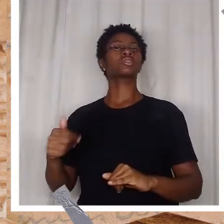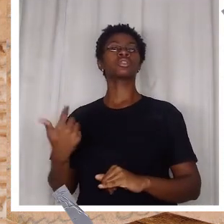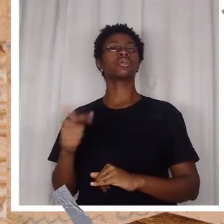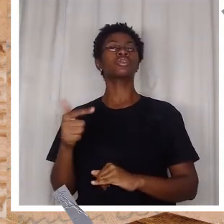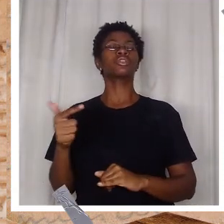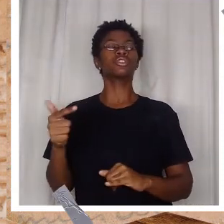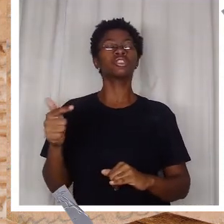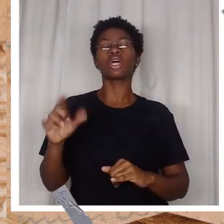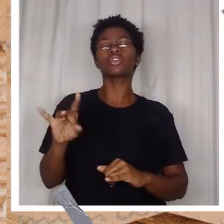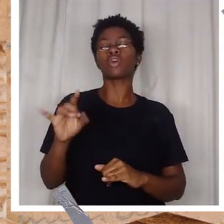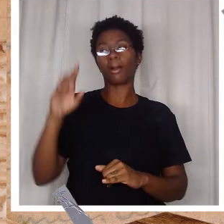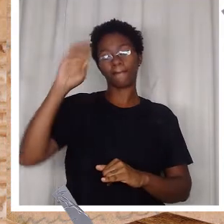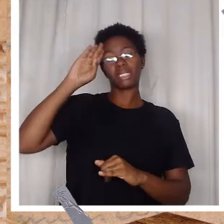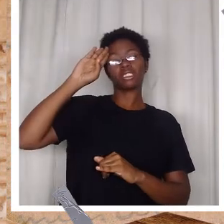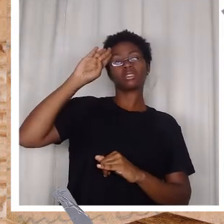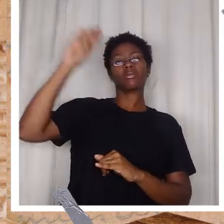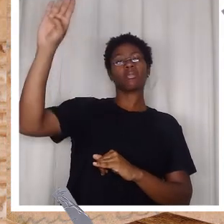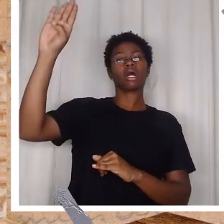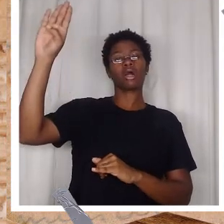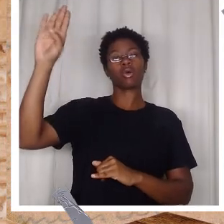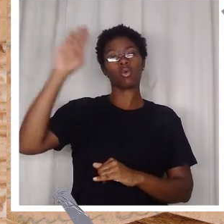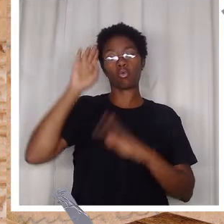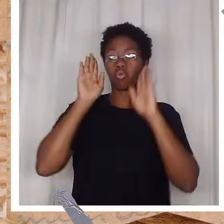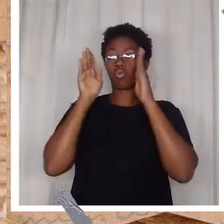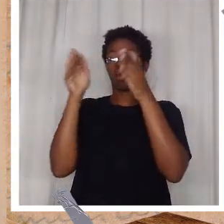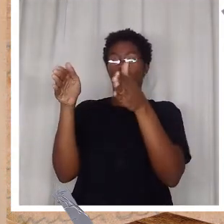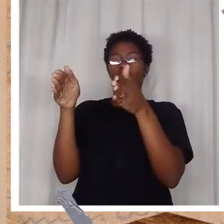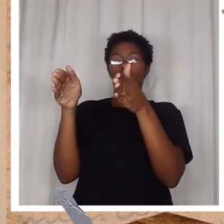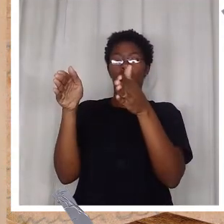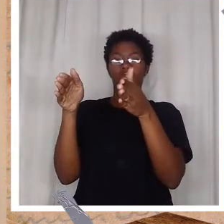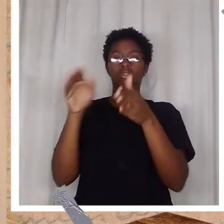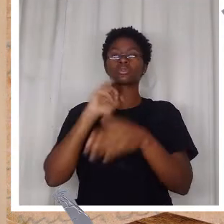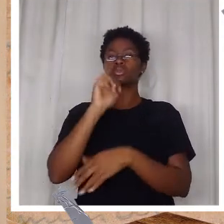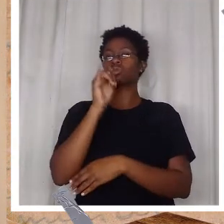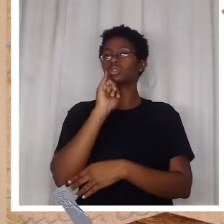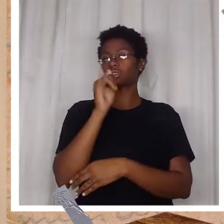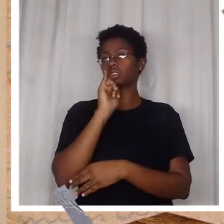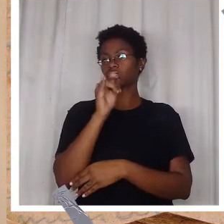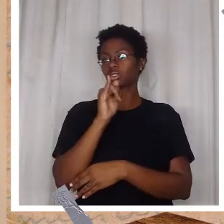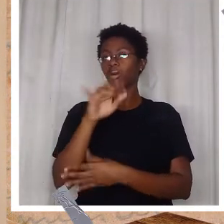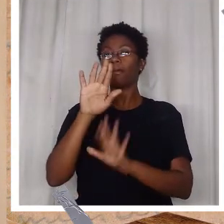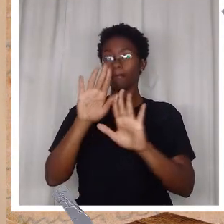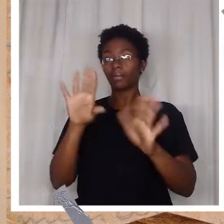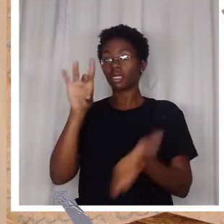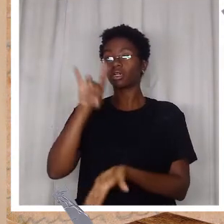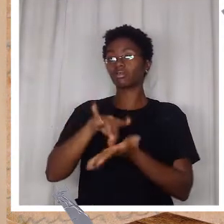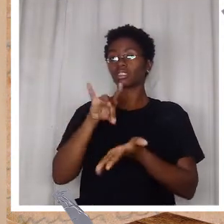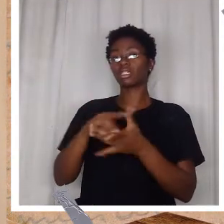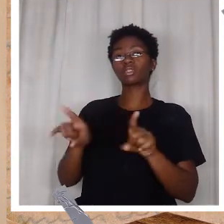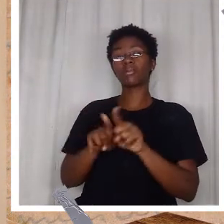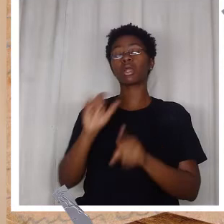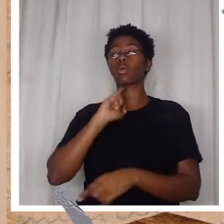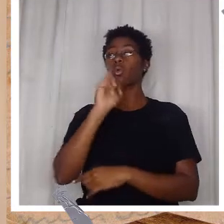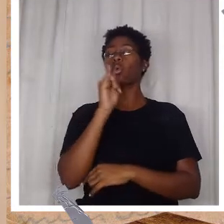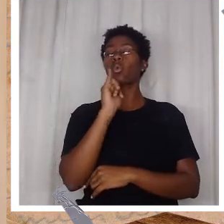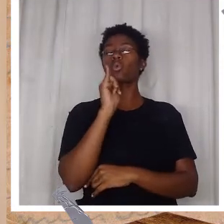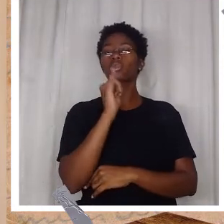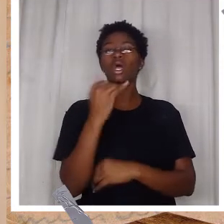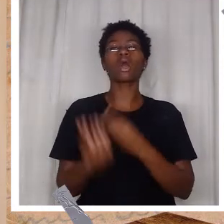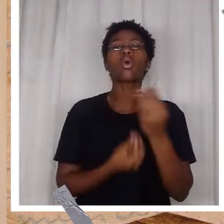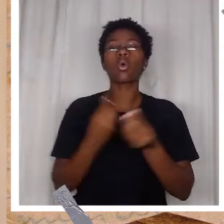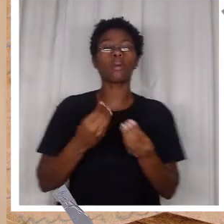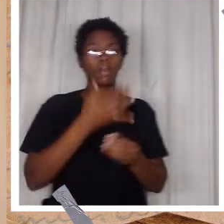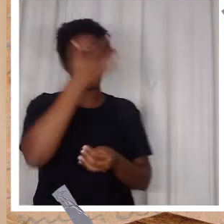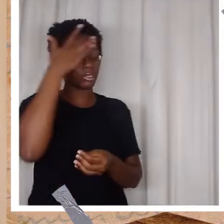ser o meu principal foco de contação. É, na verdade, de contar o caráter de quem